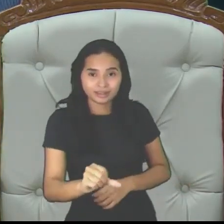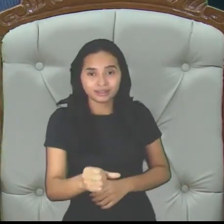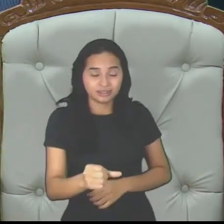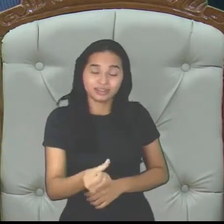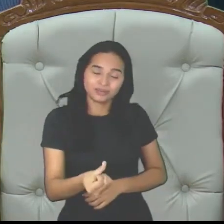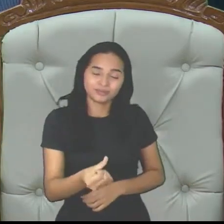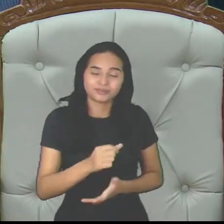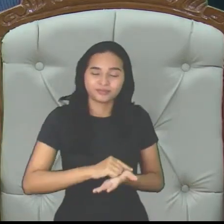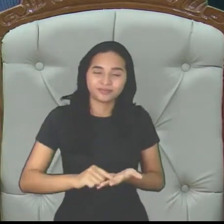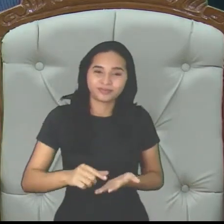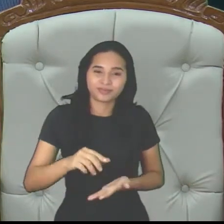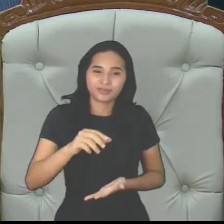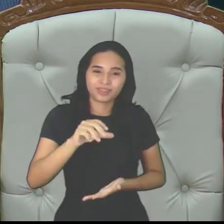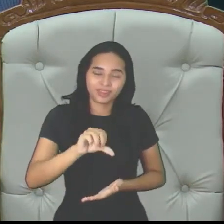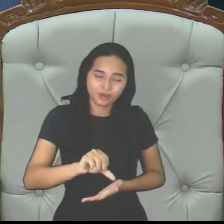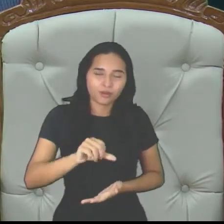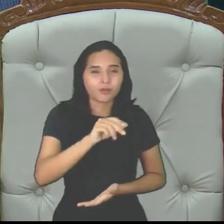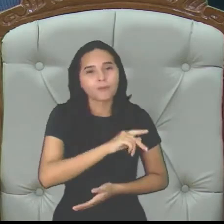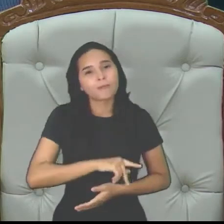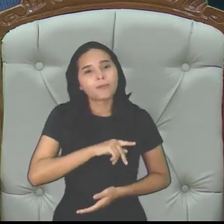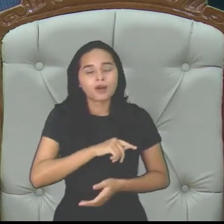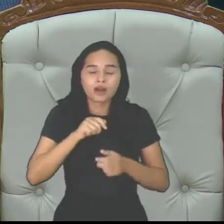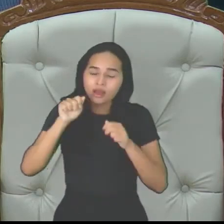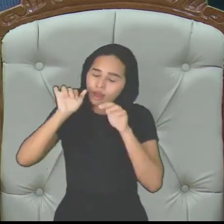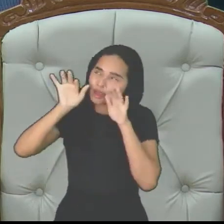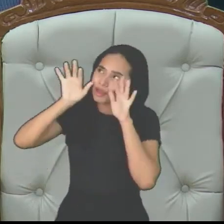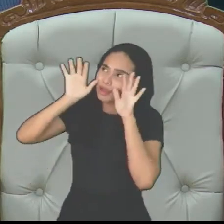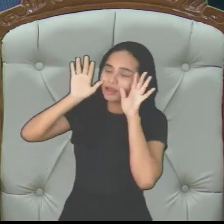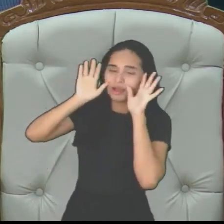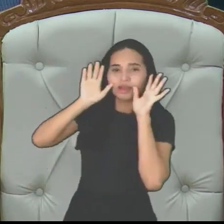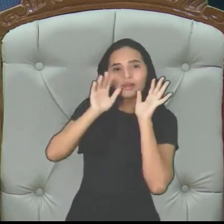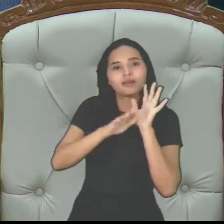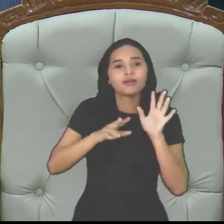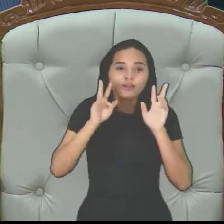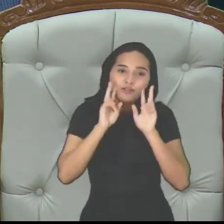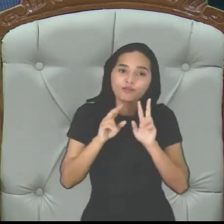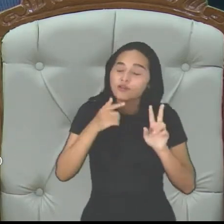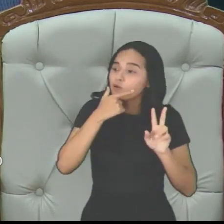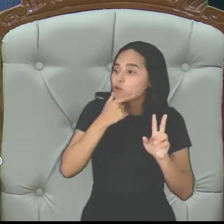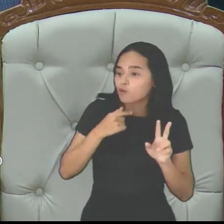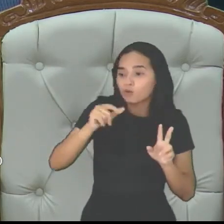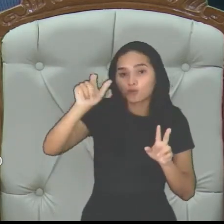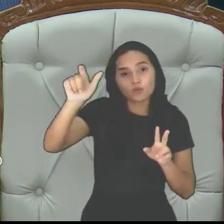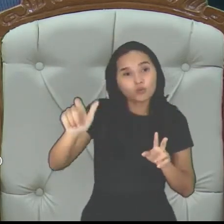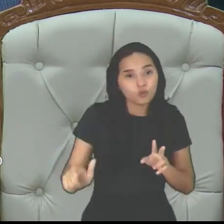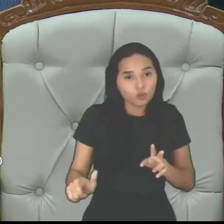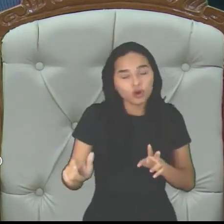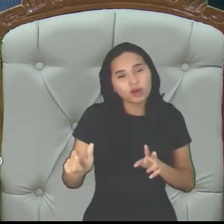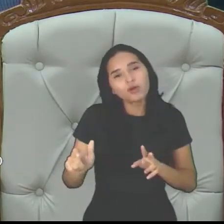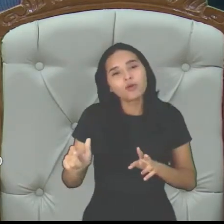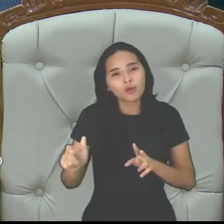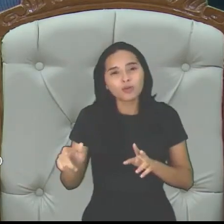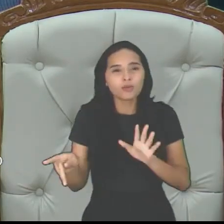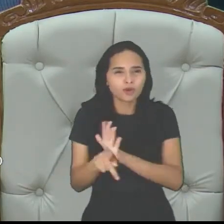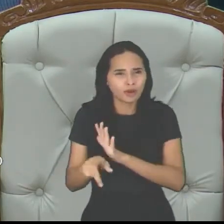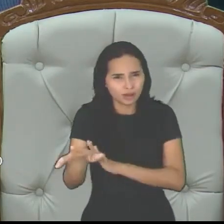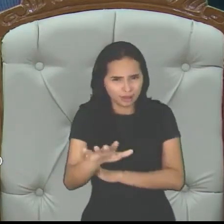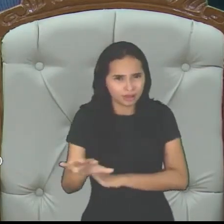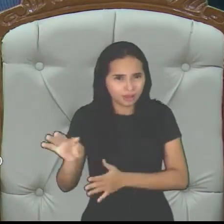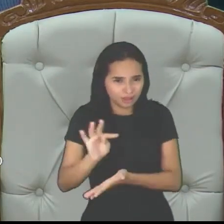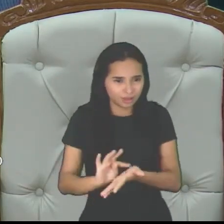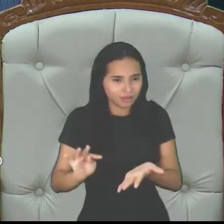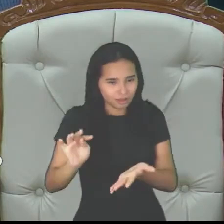tem uma visão quando está em Troade. Ele vê um varão macedônico e ele fala para ele de madrugada: passa